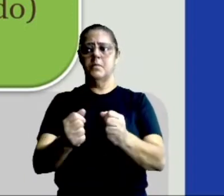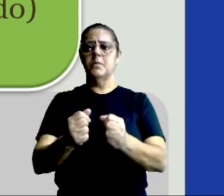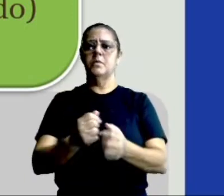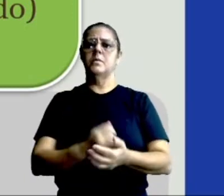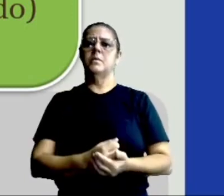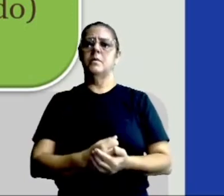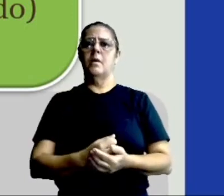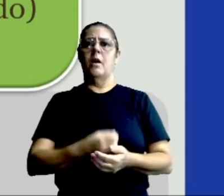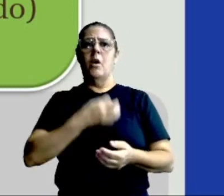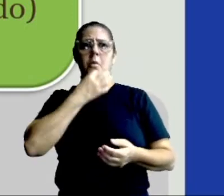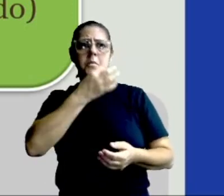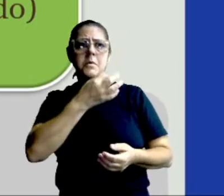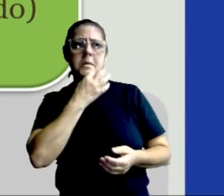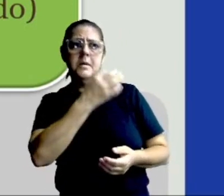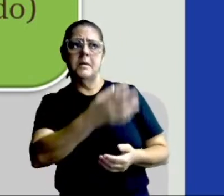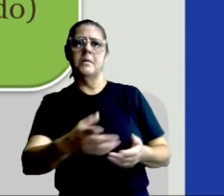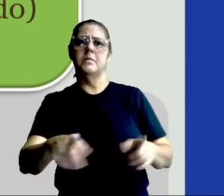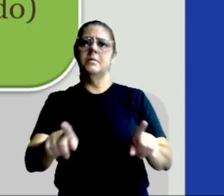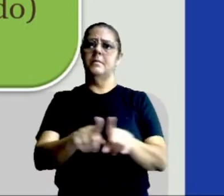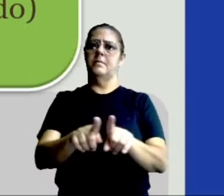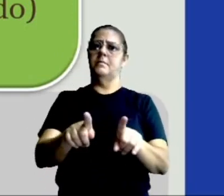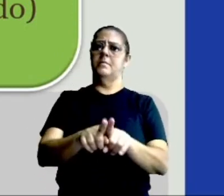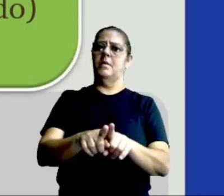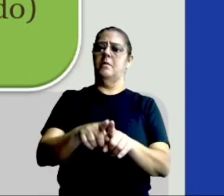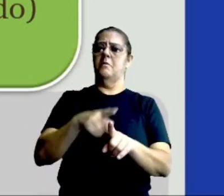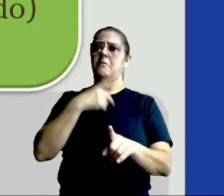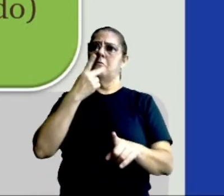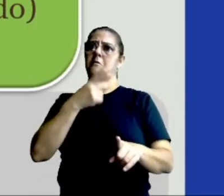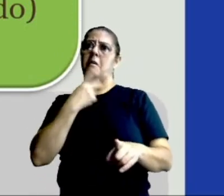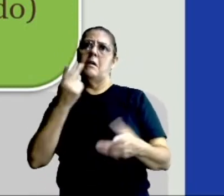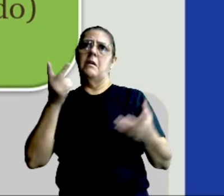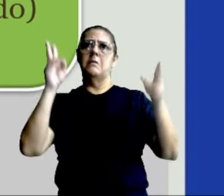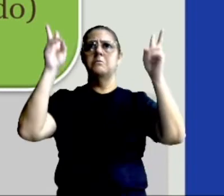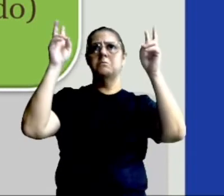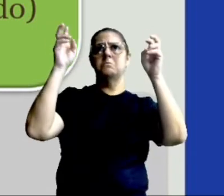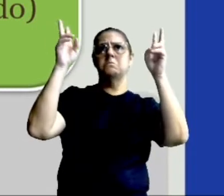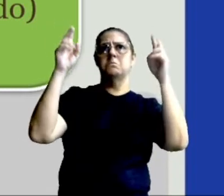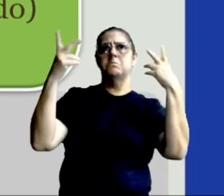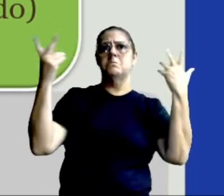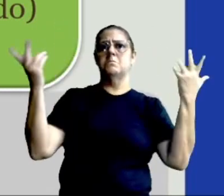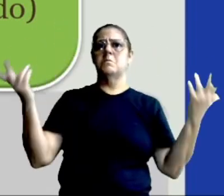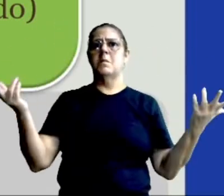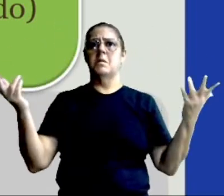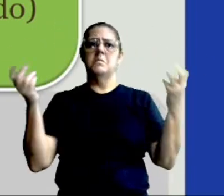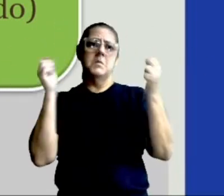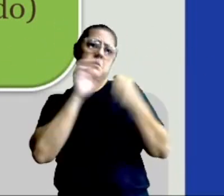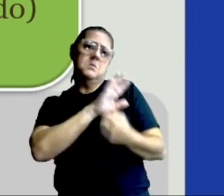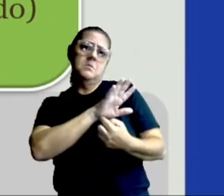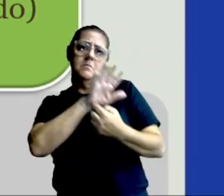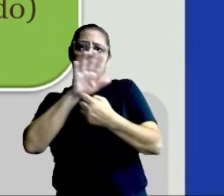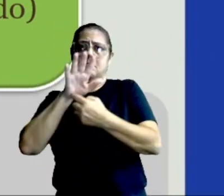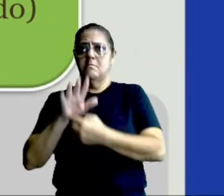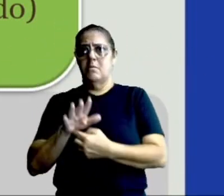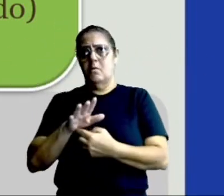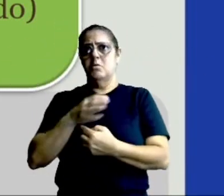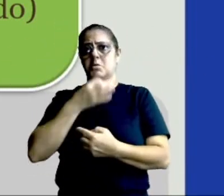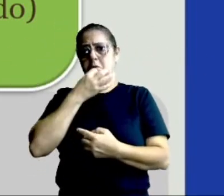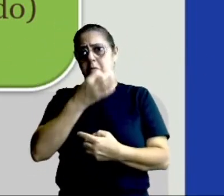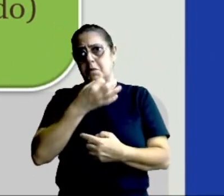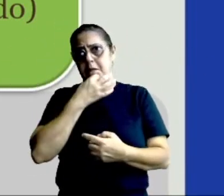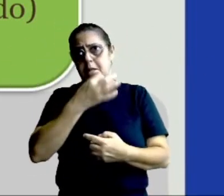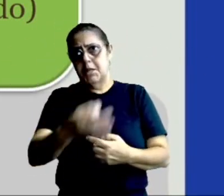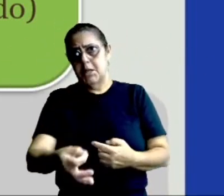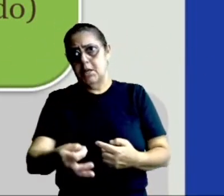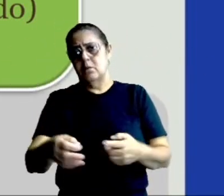dissertativos as o tipos que aquele que fala sobre algum tema ou algum assunto e que expressa também tua